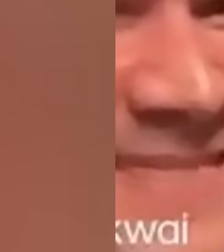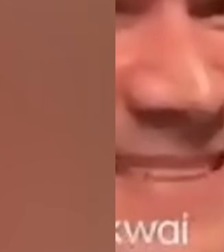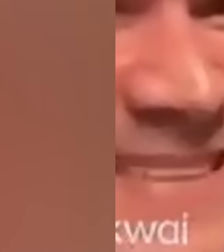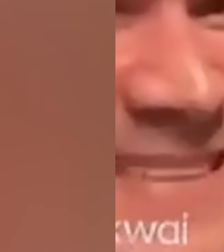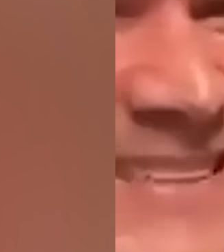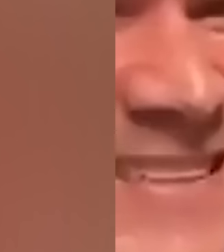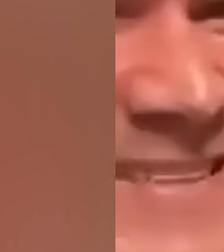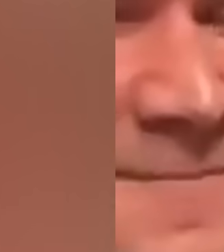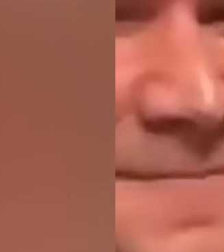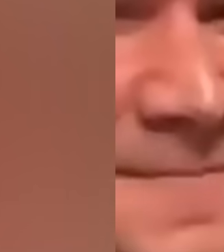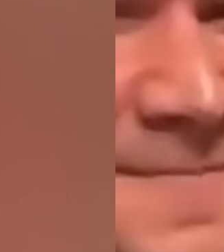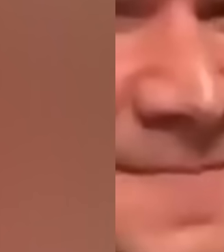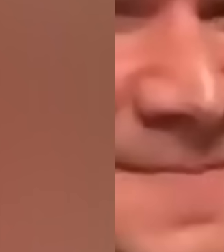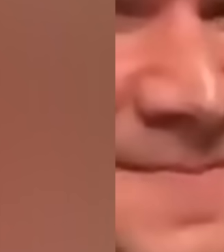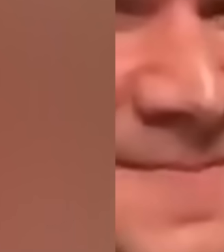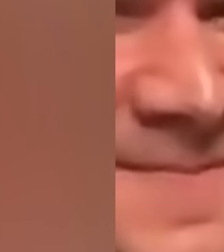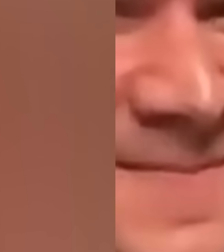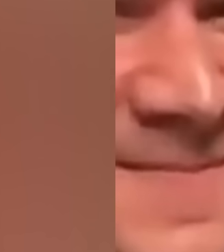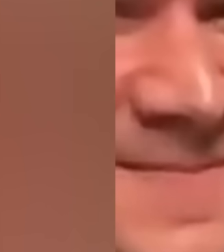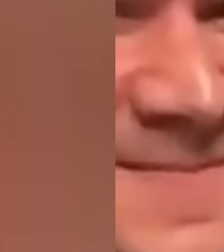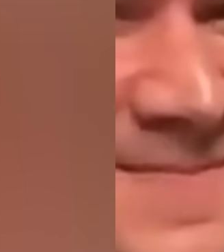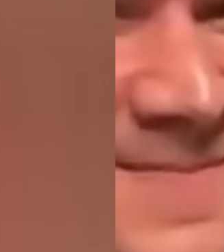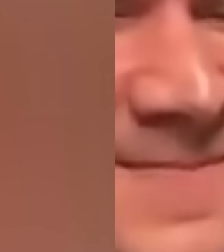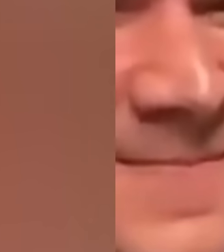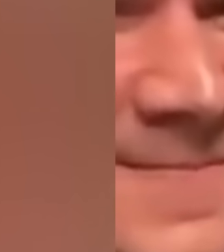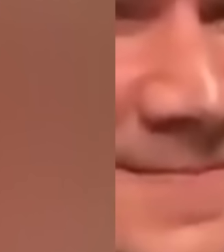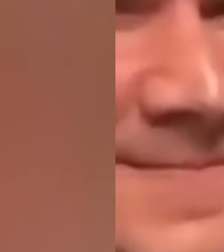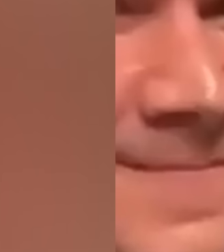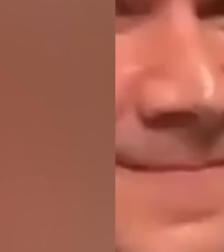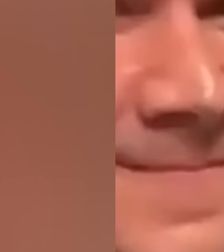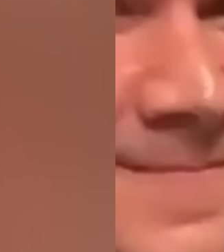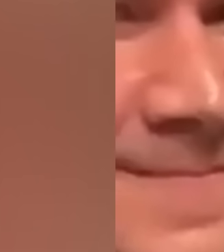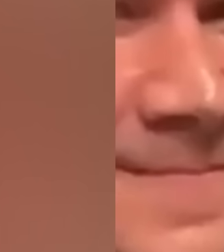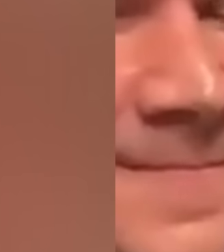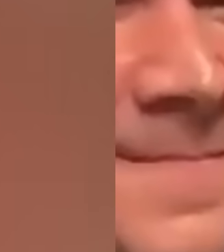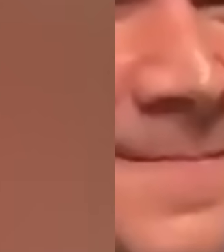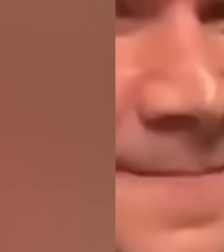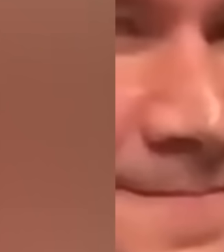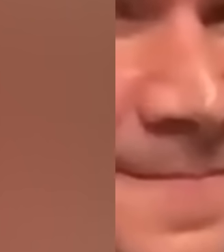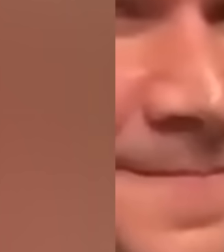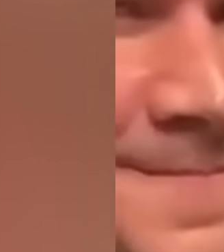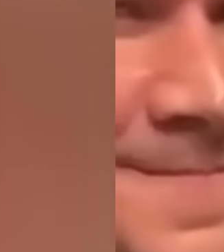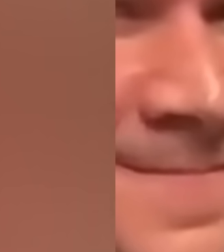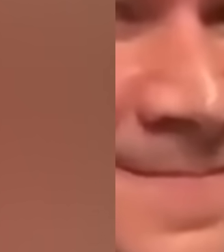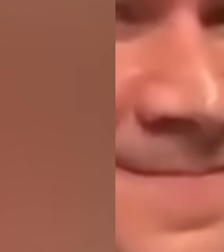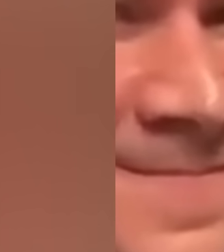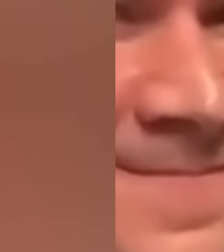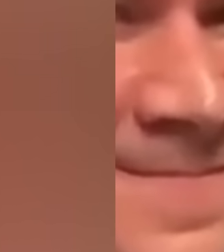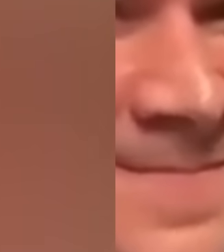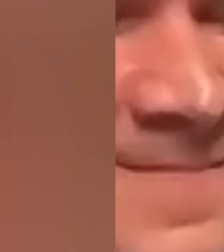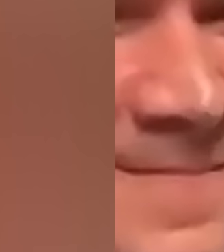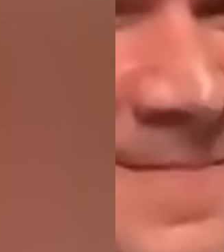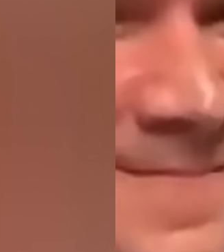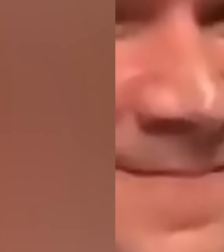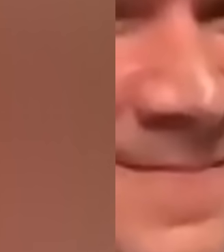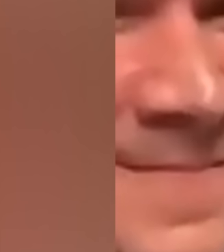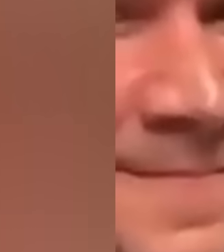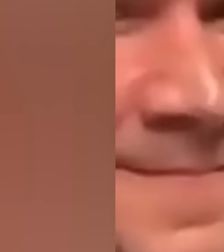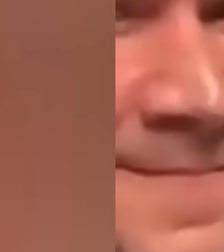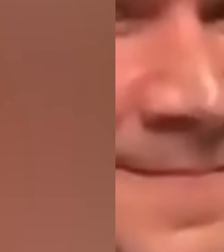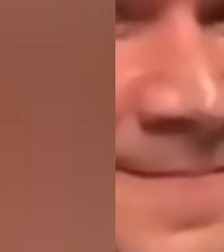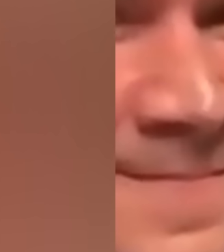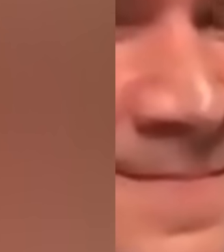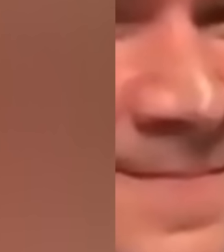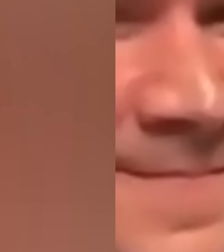mais impositiva, mas ele dá uma contribuição importante trabalhando aqui na CPI, como os outros deputados, tanto eu como ele, como os